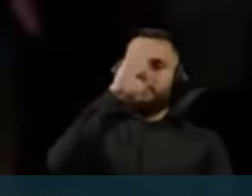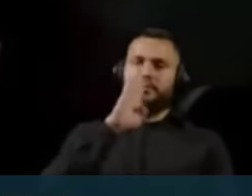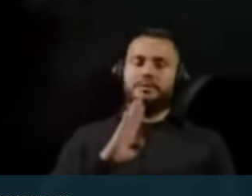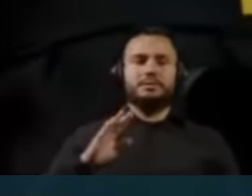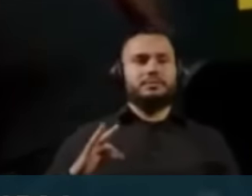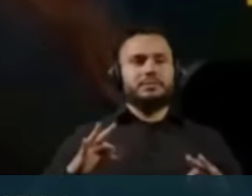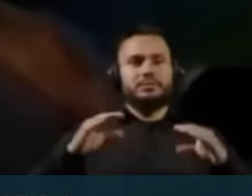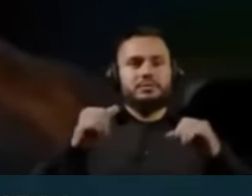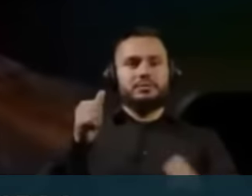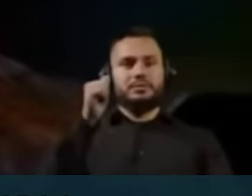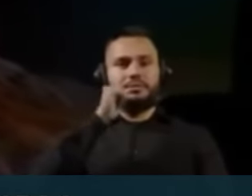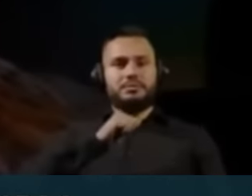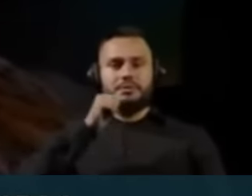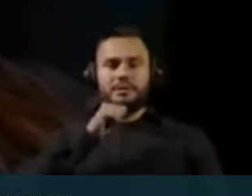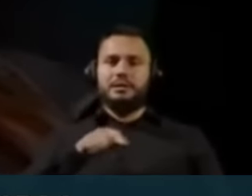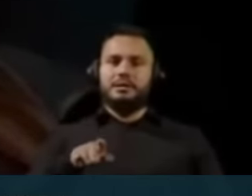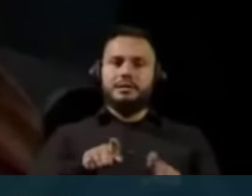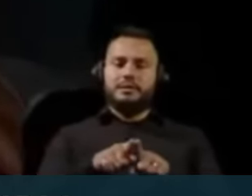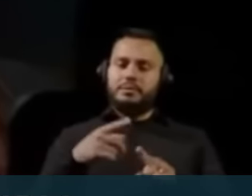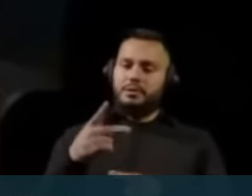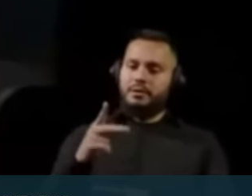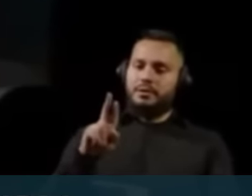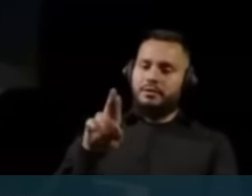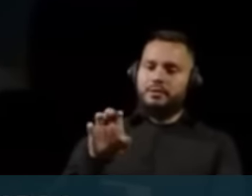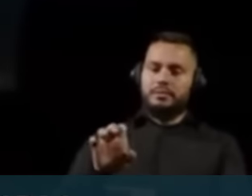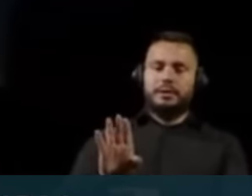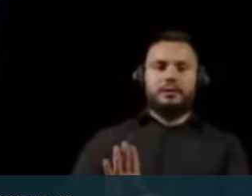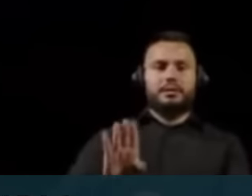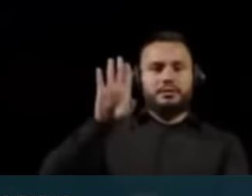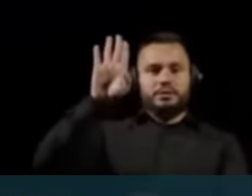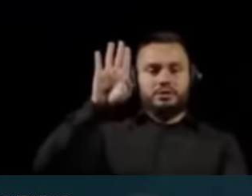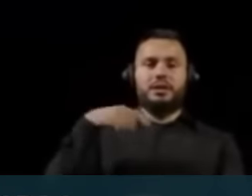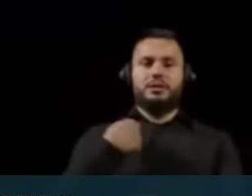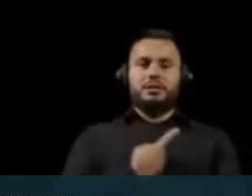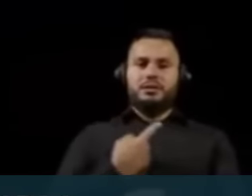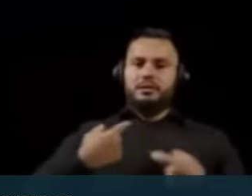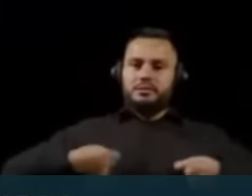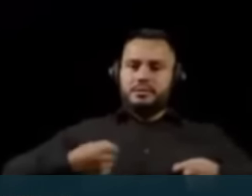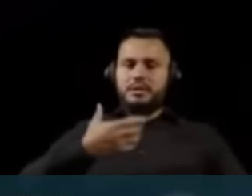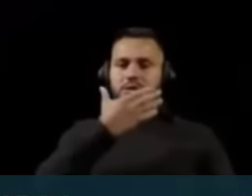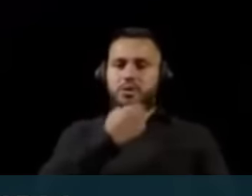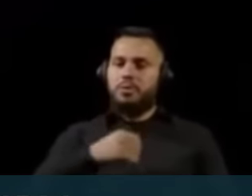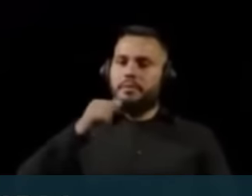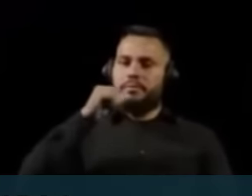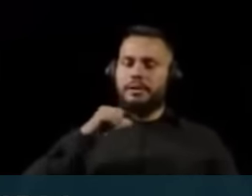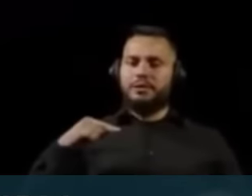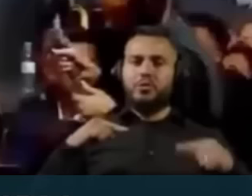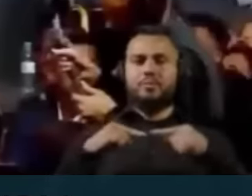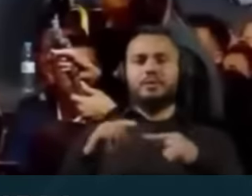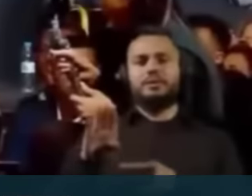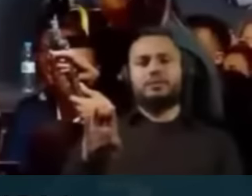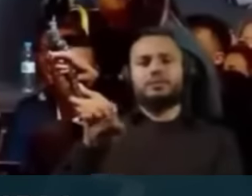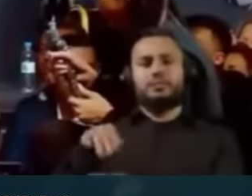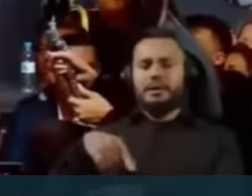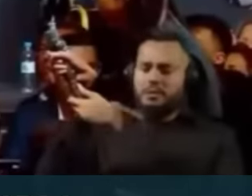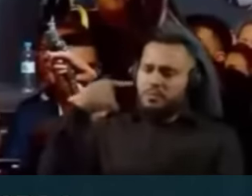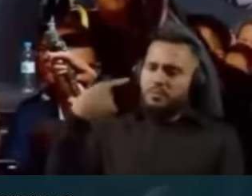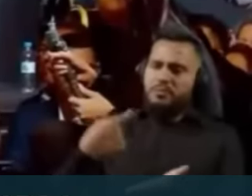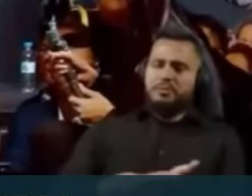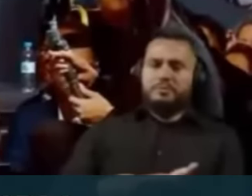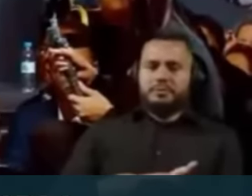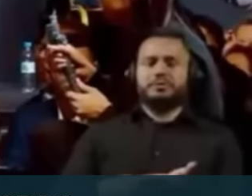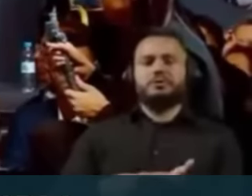mulheres, para os nossos pré-candidatos, que nós precisamos sim de homens e mulheres de bem comprometidos com o